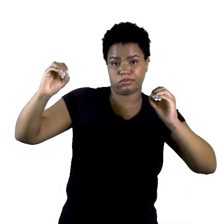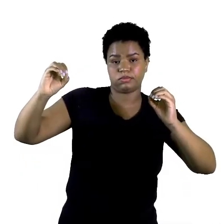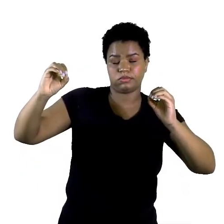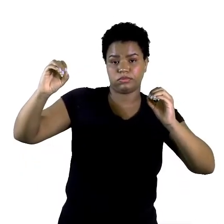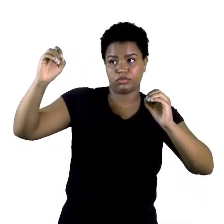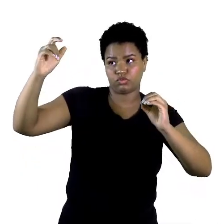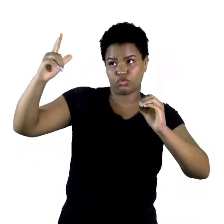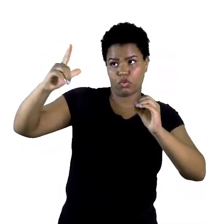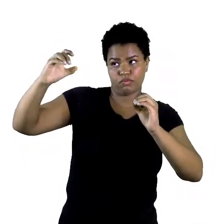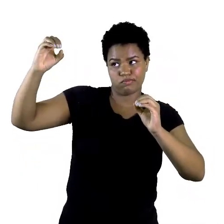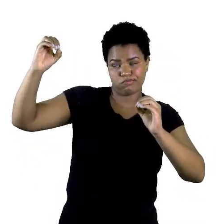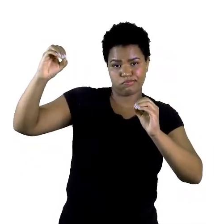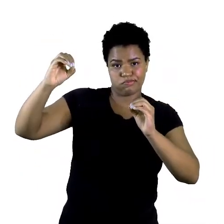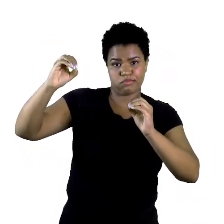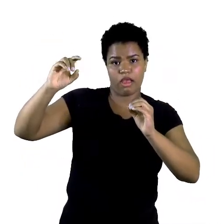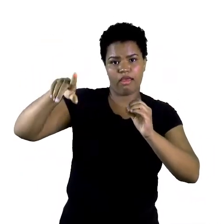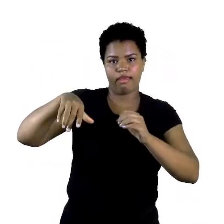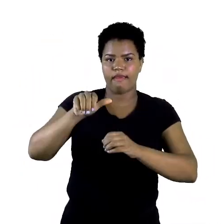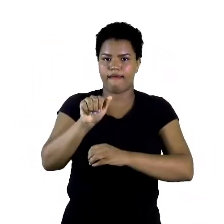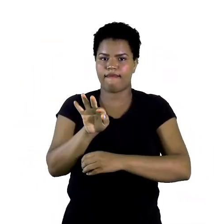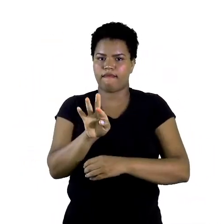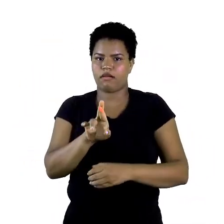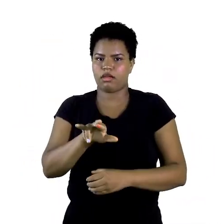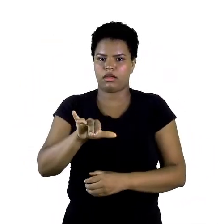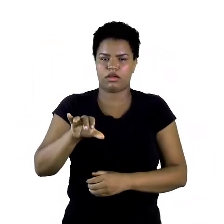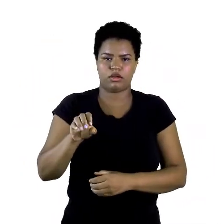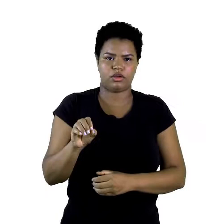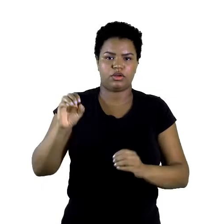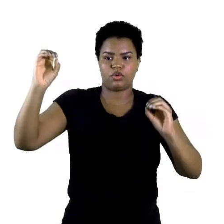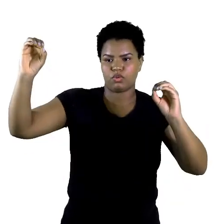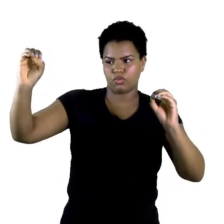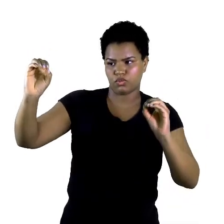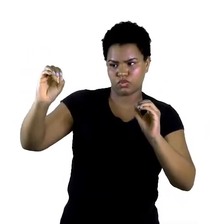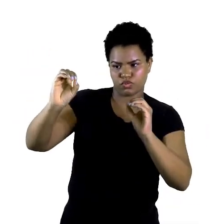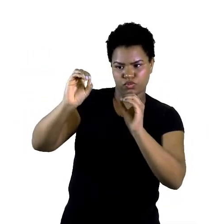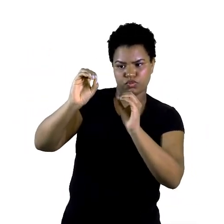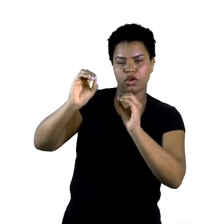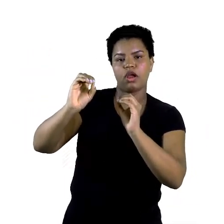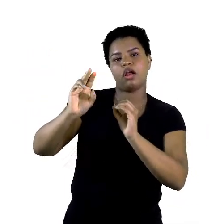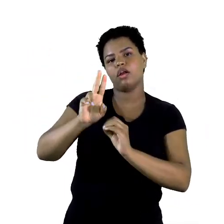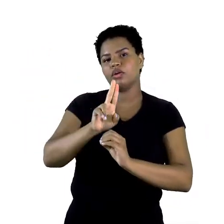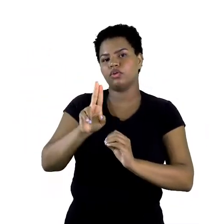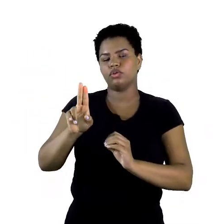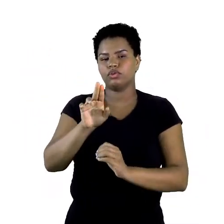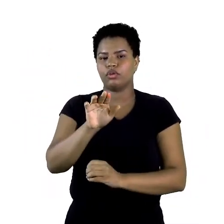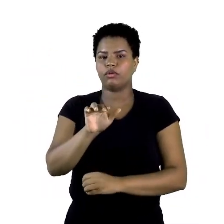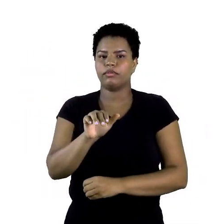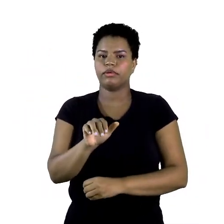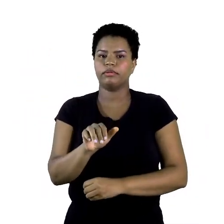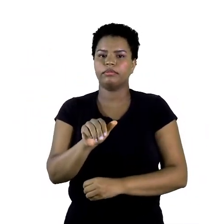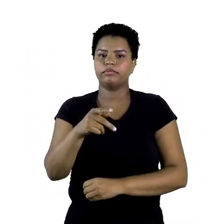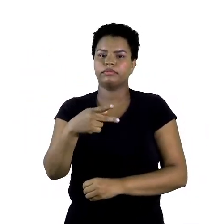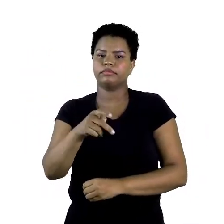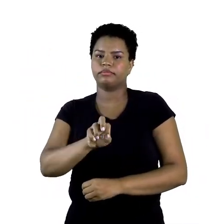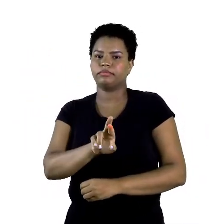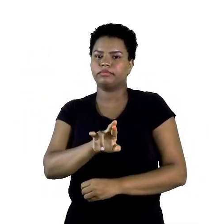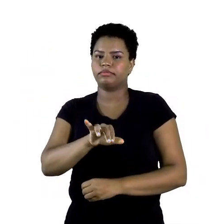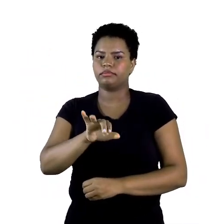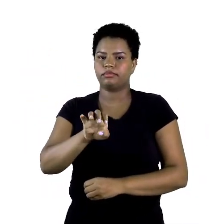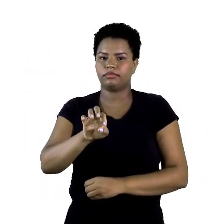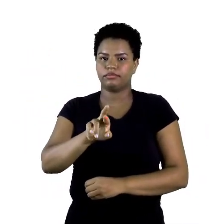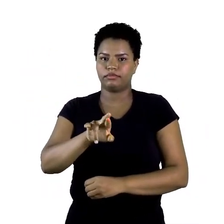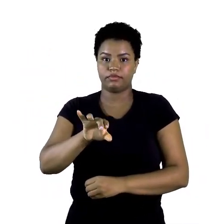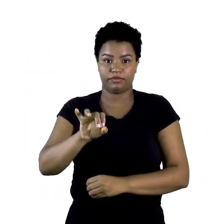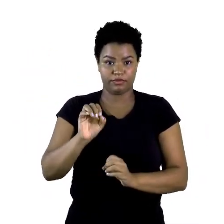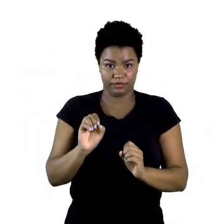Sol, denomina-se afélio, e quando ocorre a aproximação do planeta em relação ao Sol, denomina-se periélio. Ok?